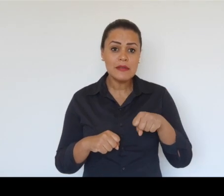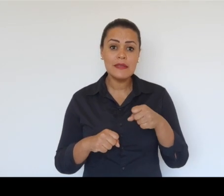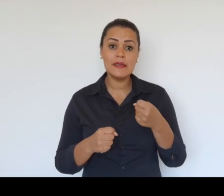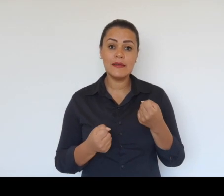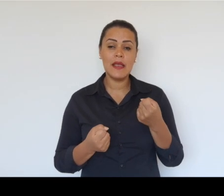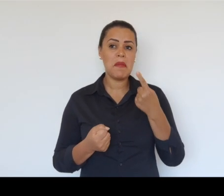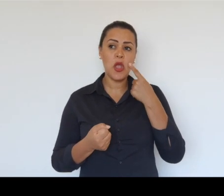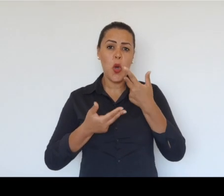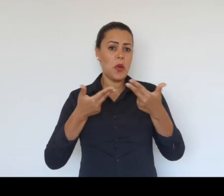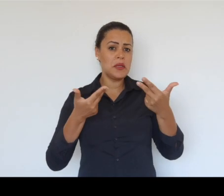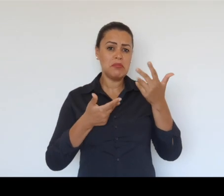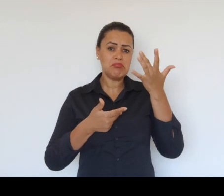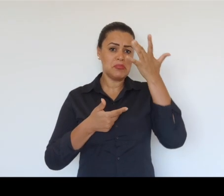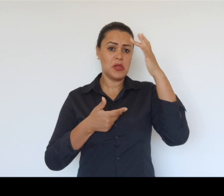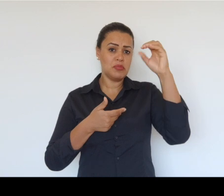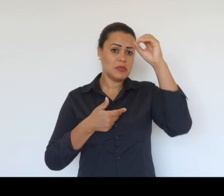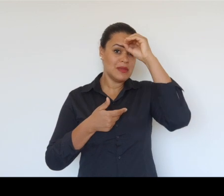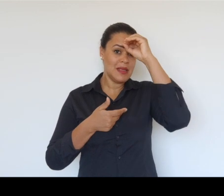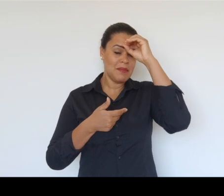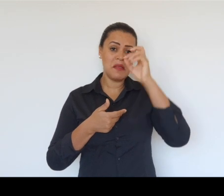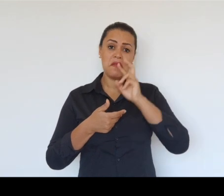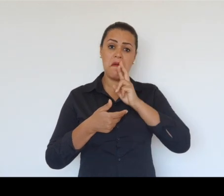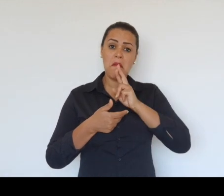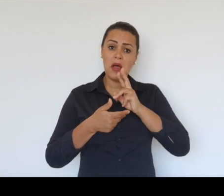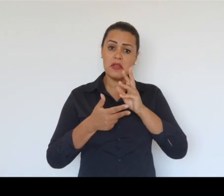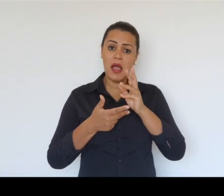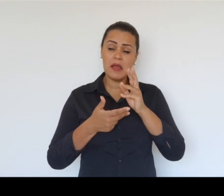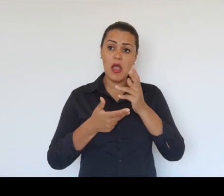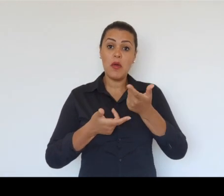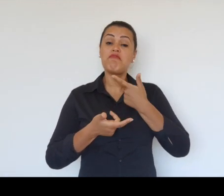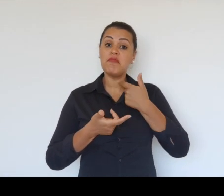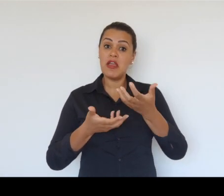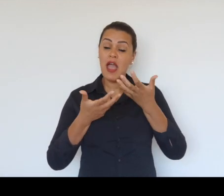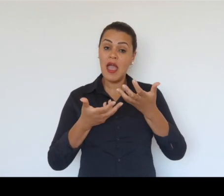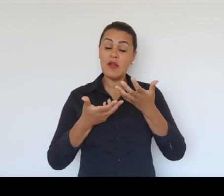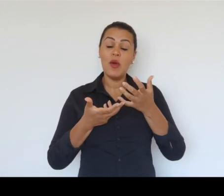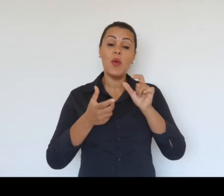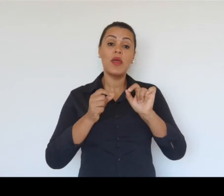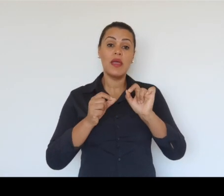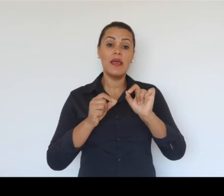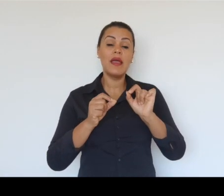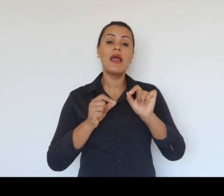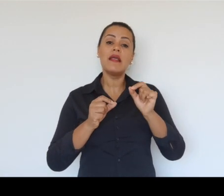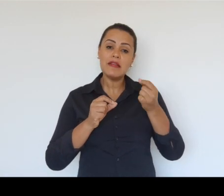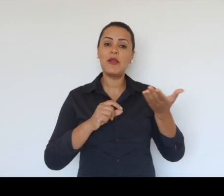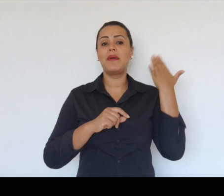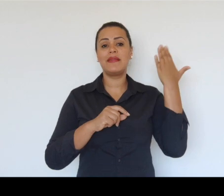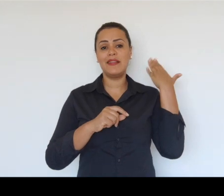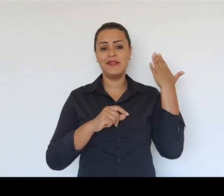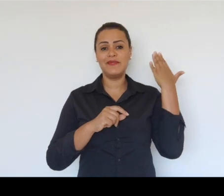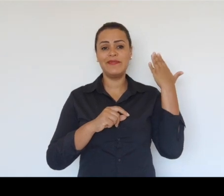coisas a gente ainda não sabe. Essas respostas, pelo menos algumas delas, estão no